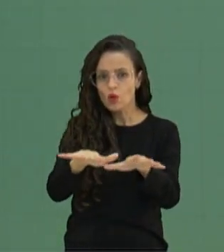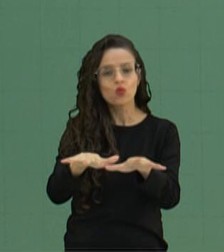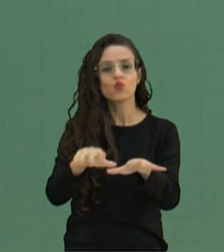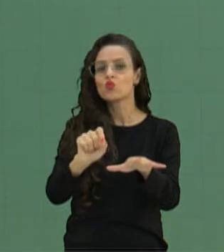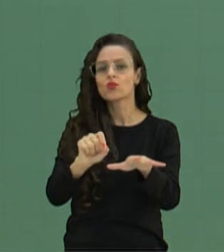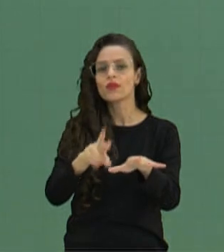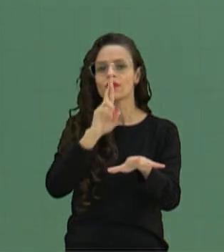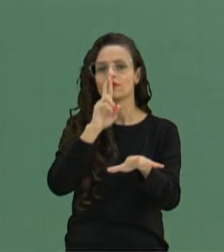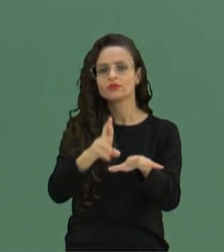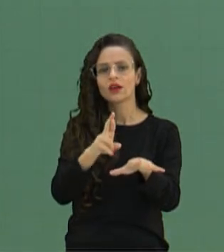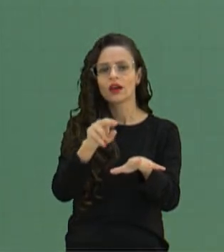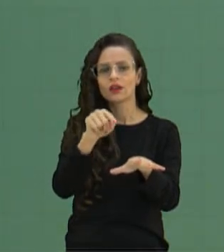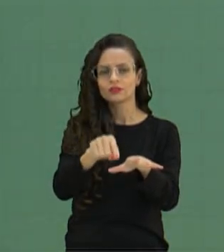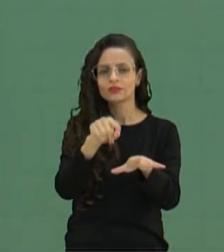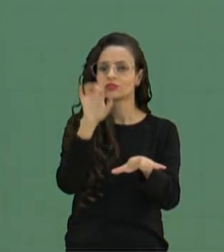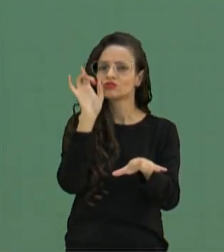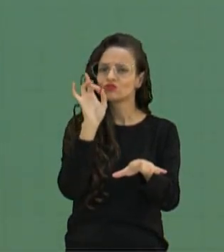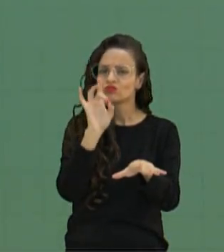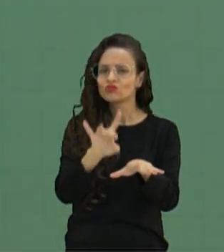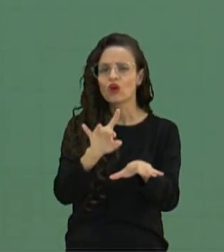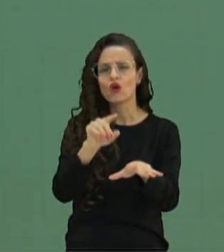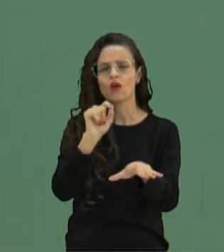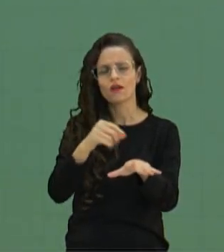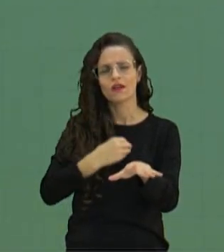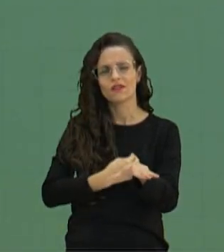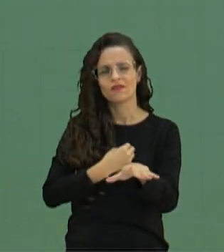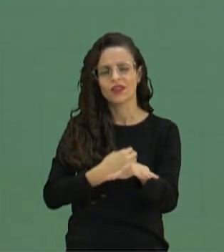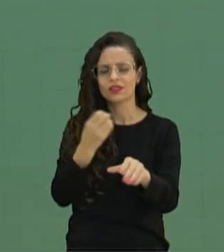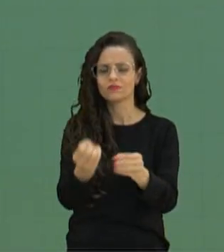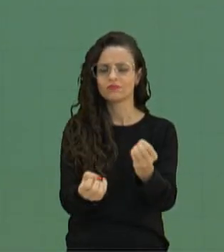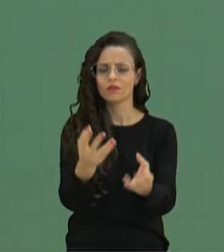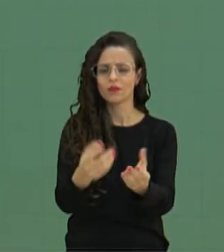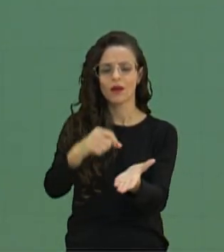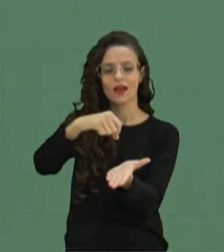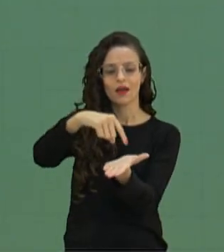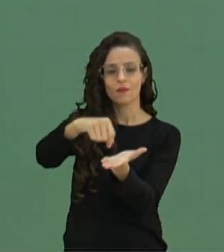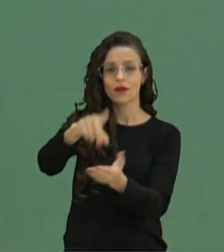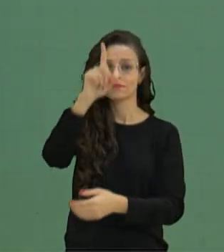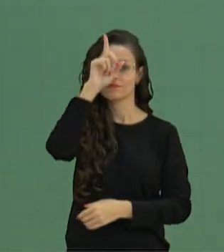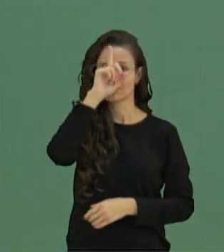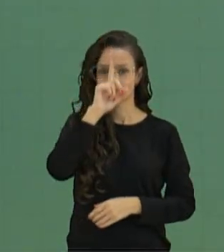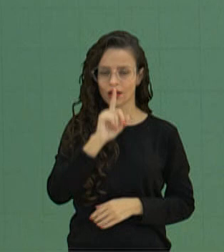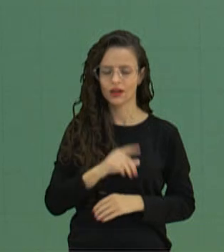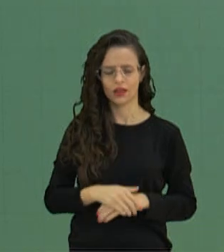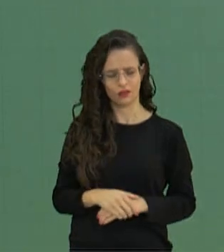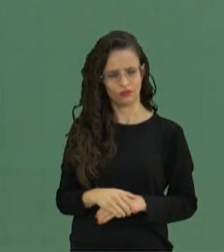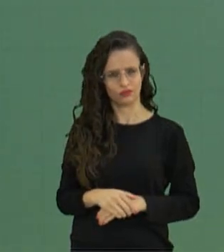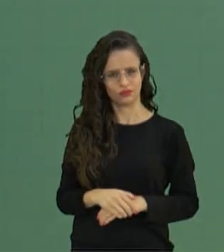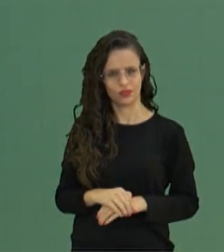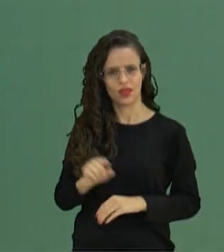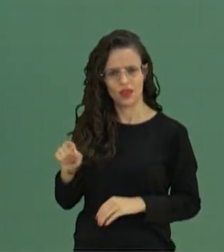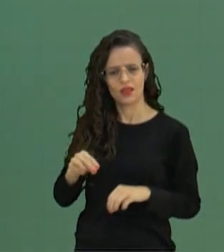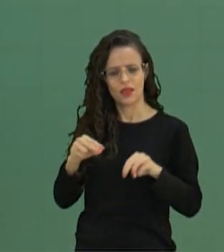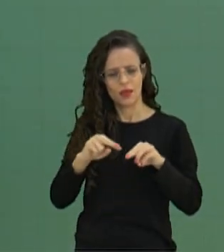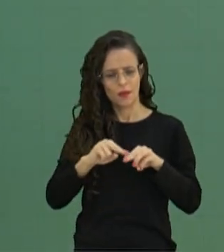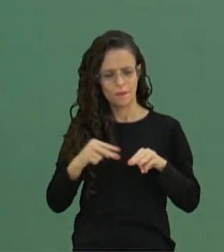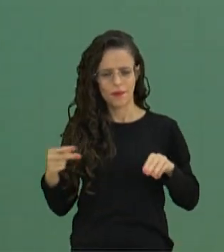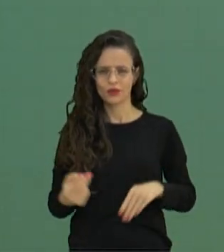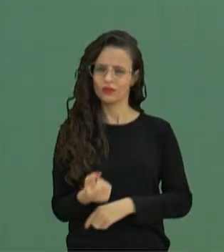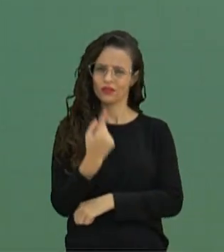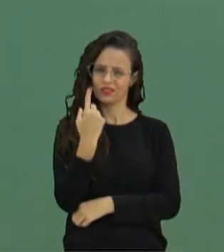o resultado foi apenas a presença de sementes de cor amarela. Isso intrigou demais o